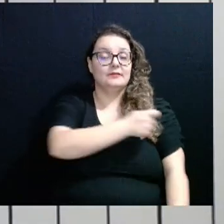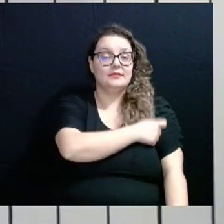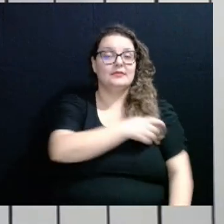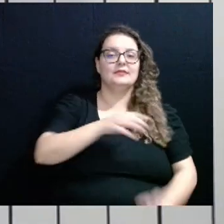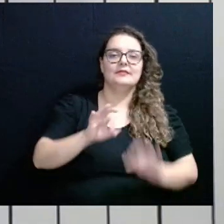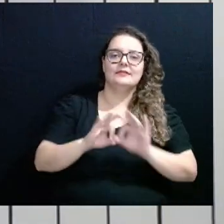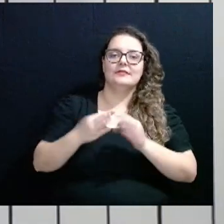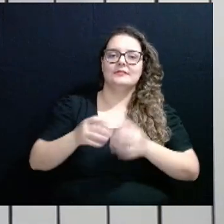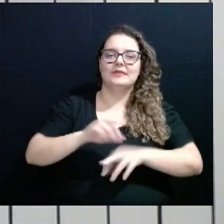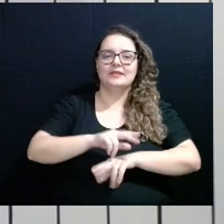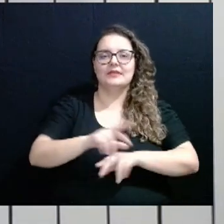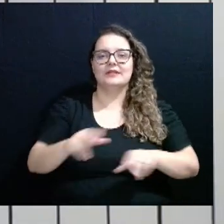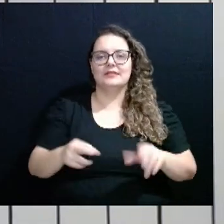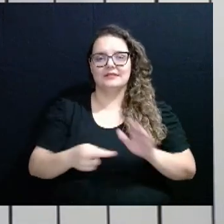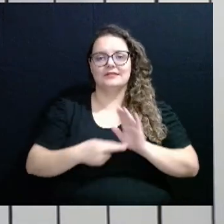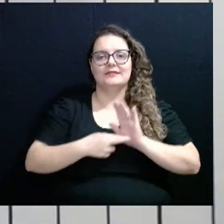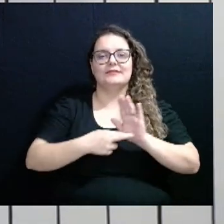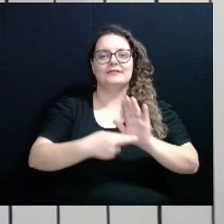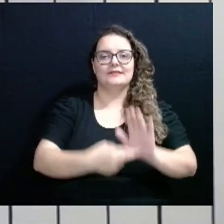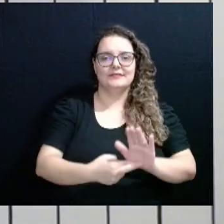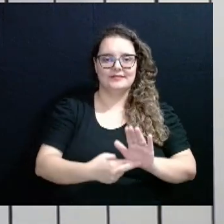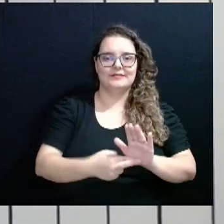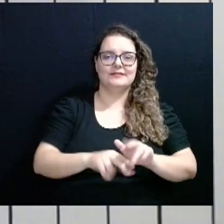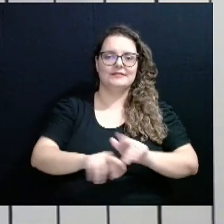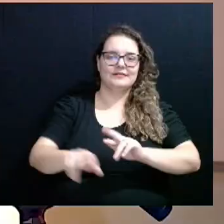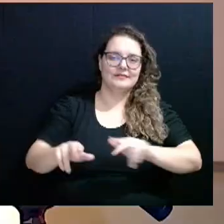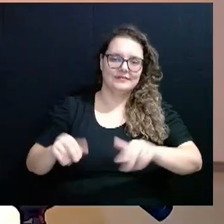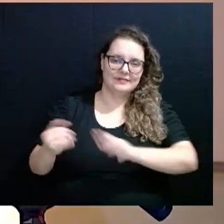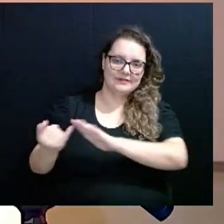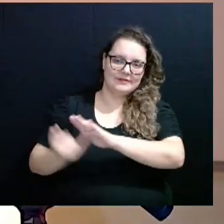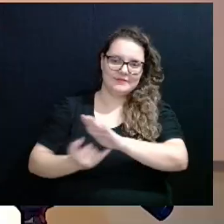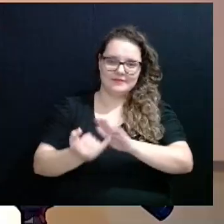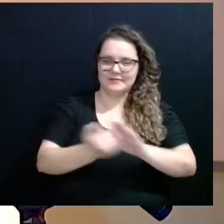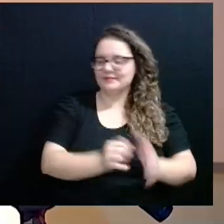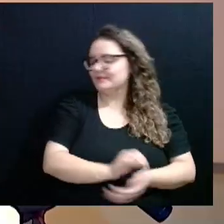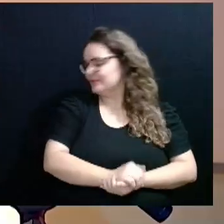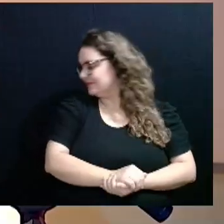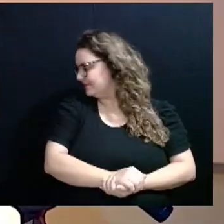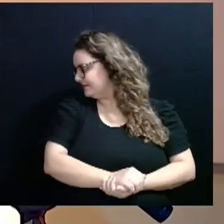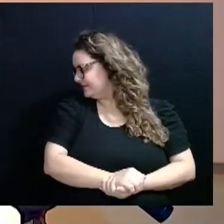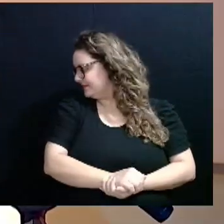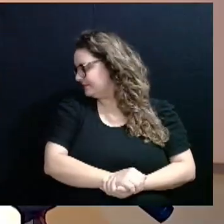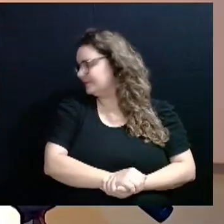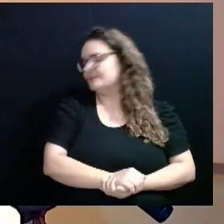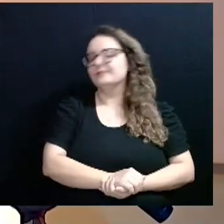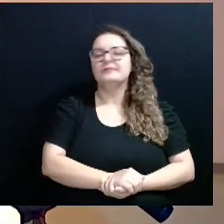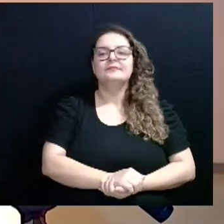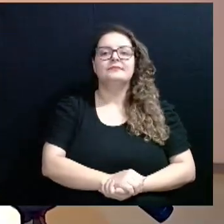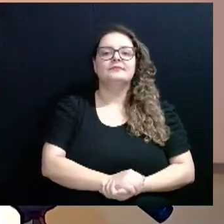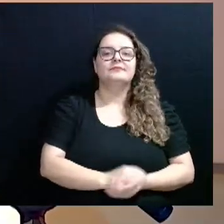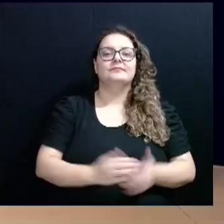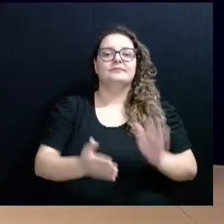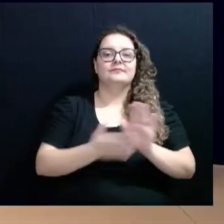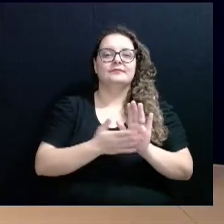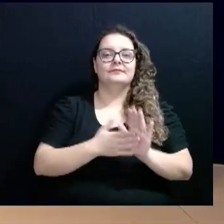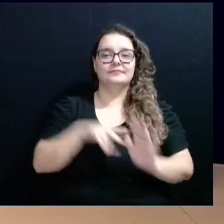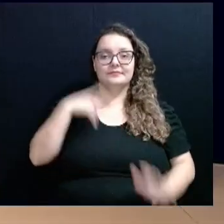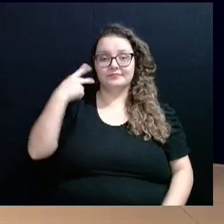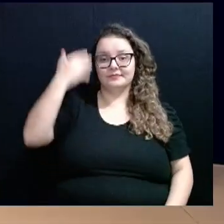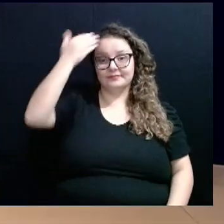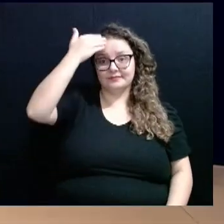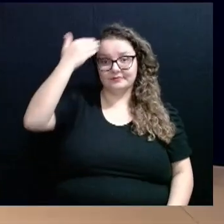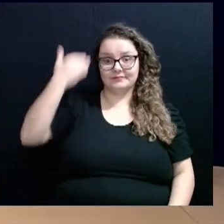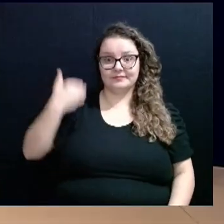e representantes de diversas instituições. A homenagem proposta pela vereadora Débora Palermo